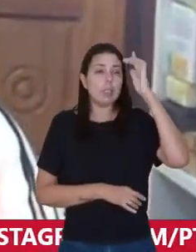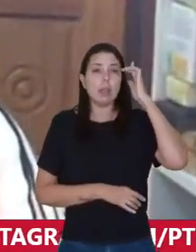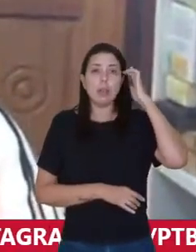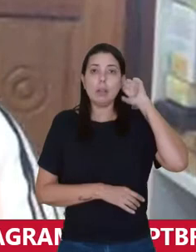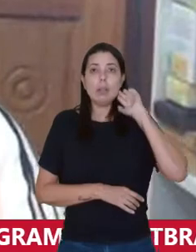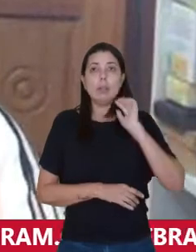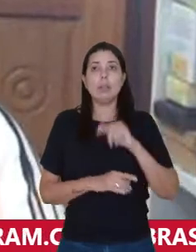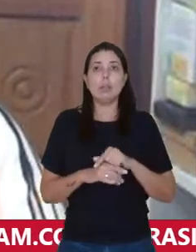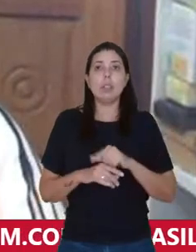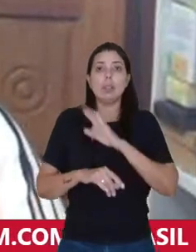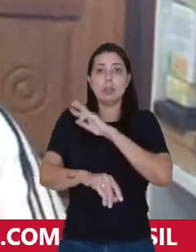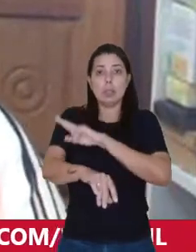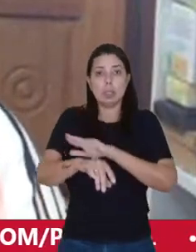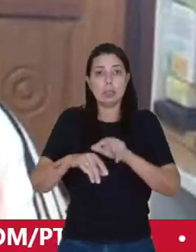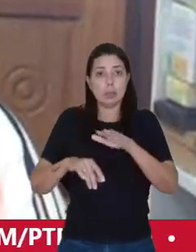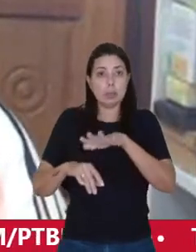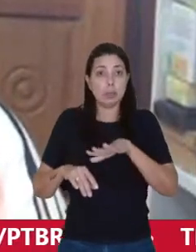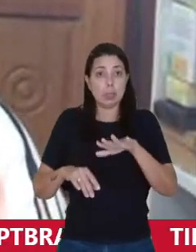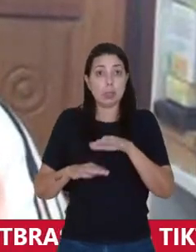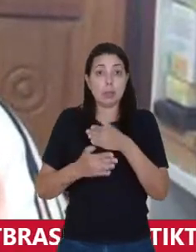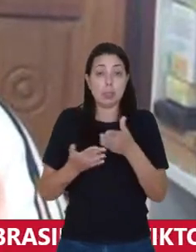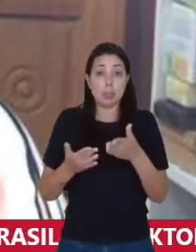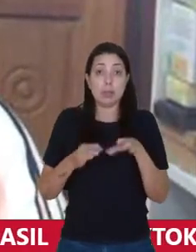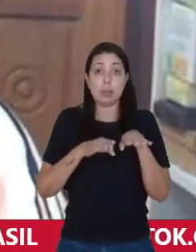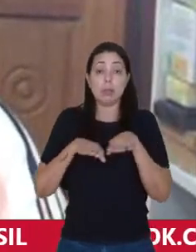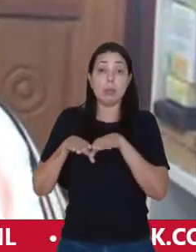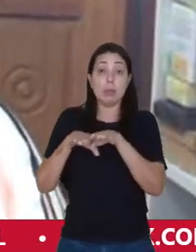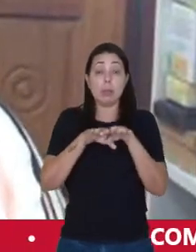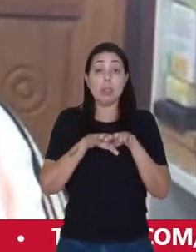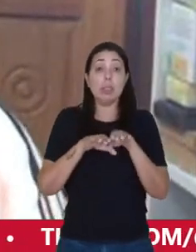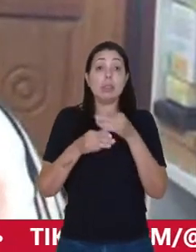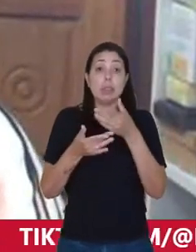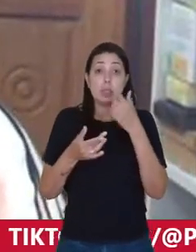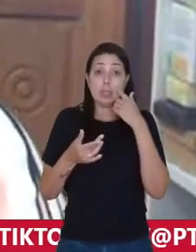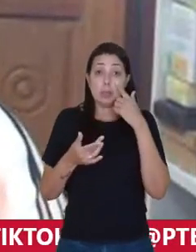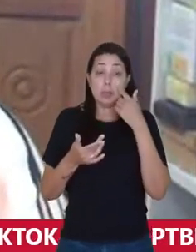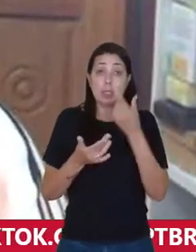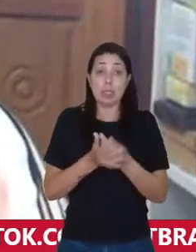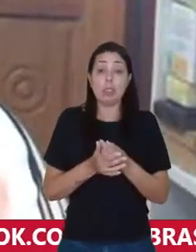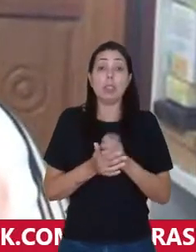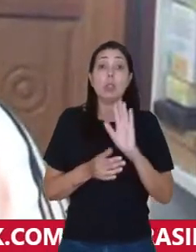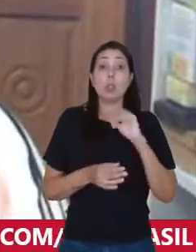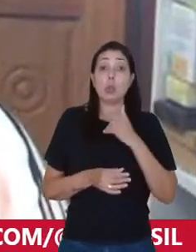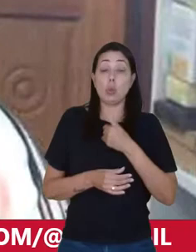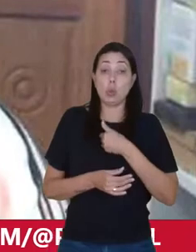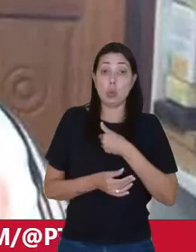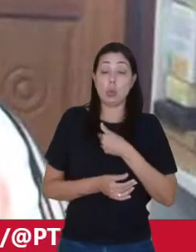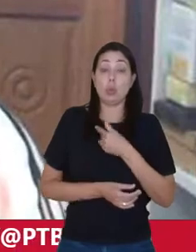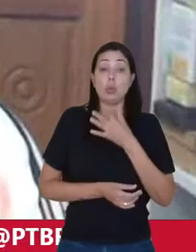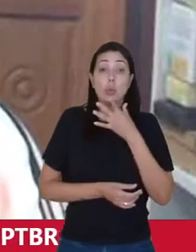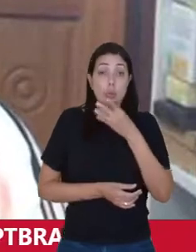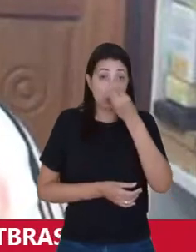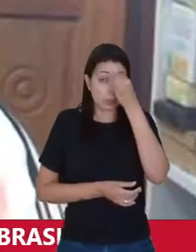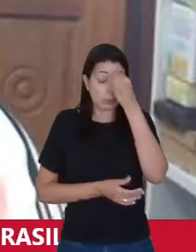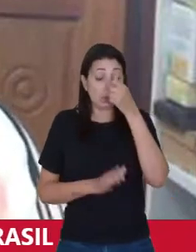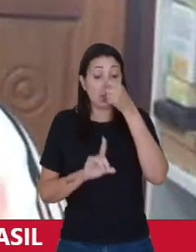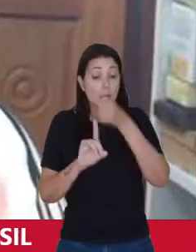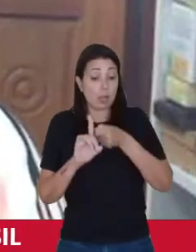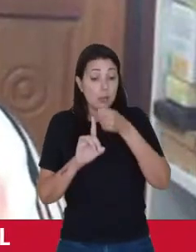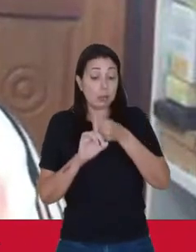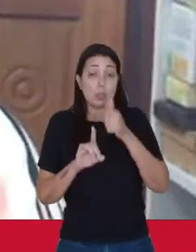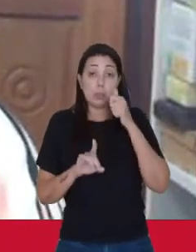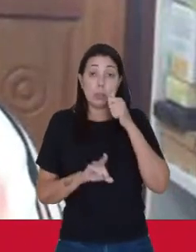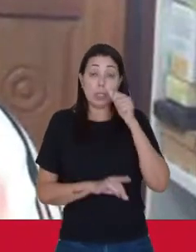a questão do racismo ambiental. Então, quando nós, é isso que você fala, quando nós reconhecemos a luta das